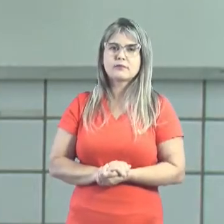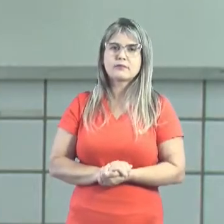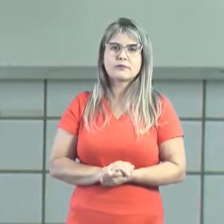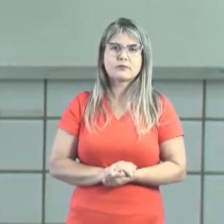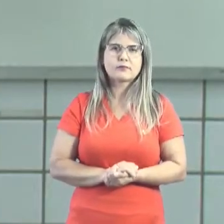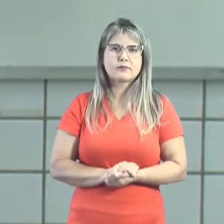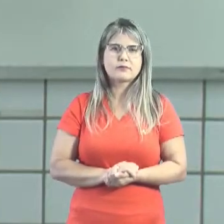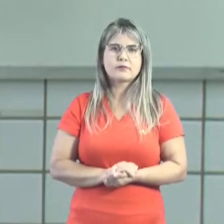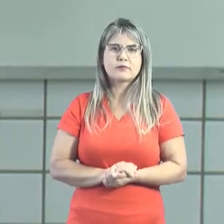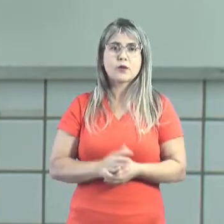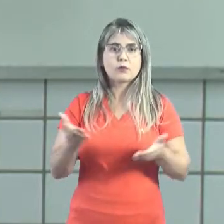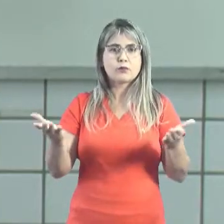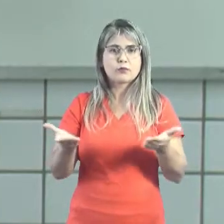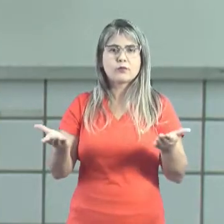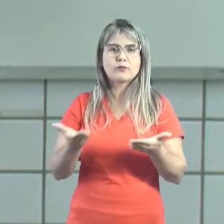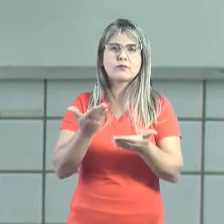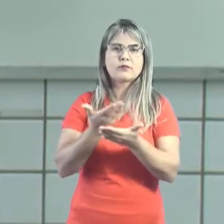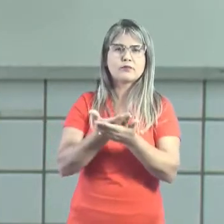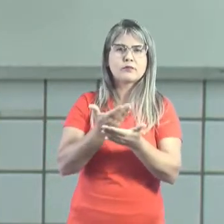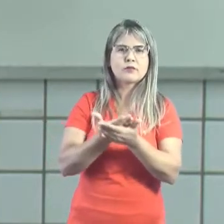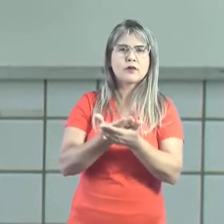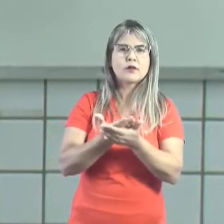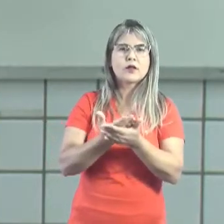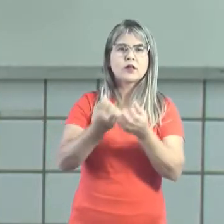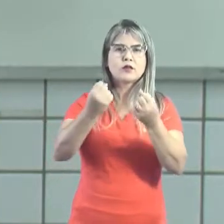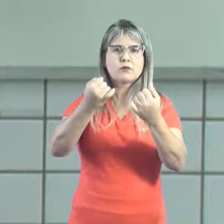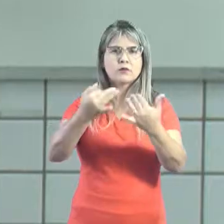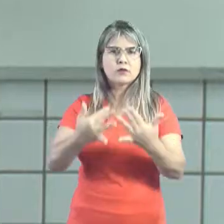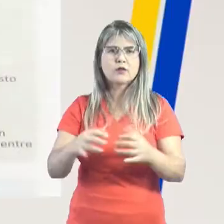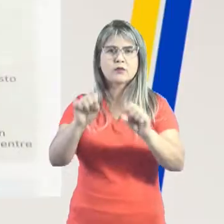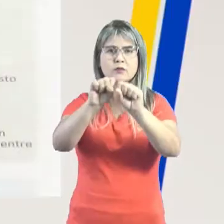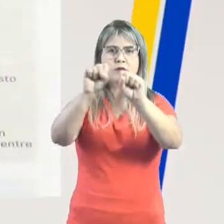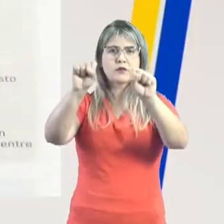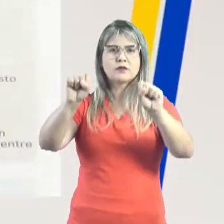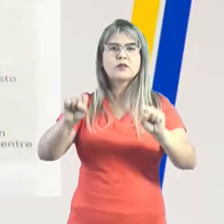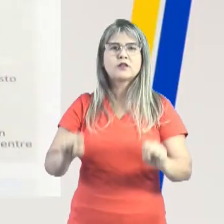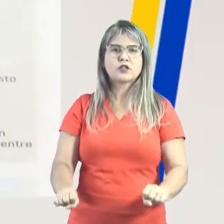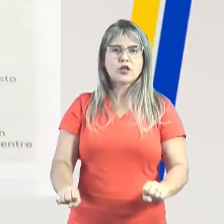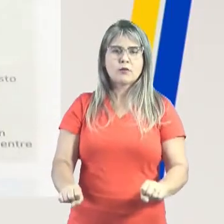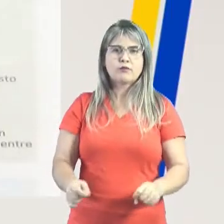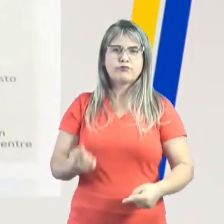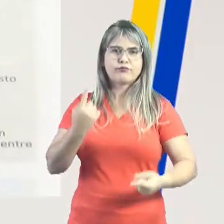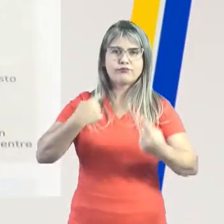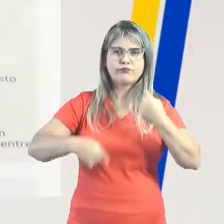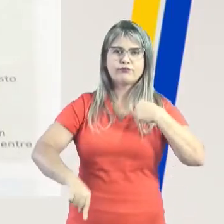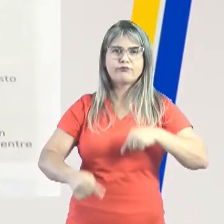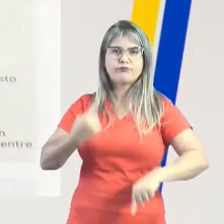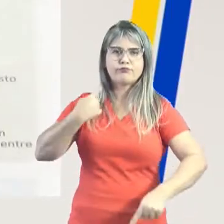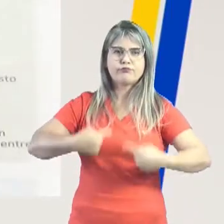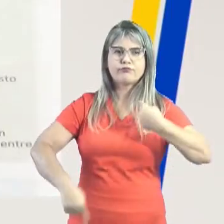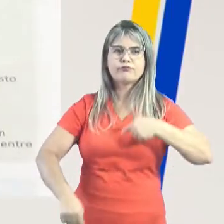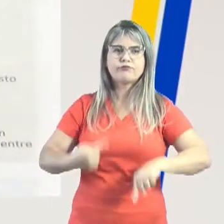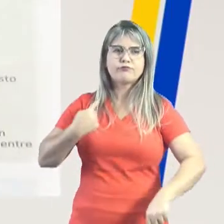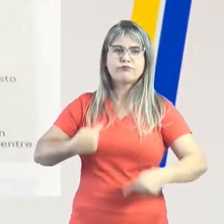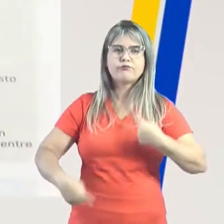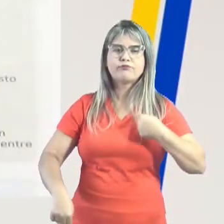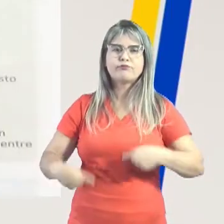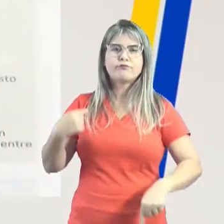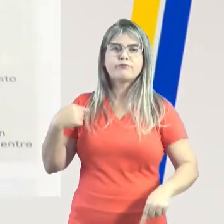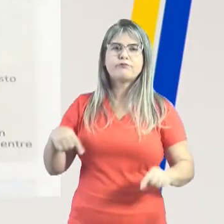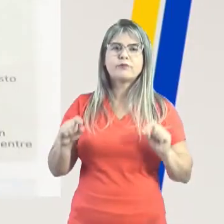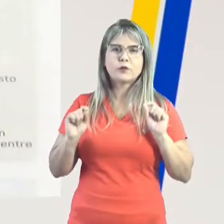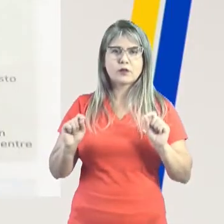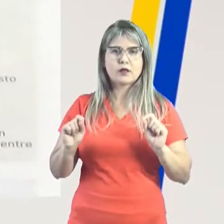Na aula de hoje, nós vamos falar sobre o sistema cardiovascular, viu? E eu devo